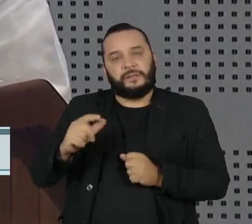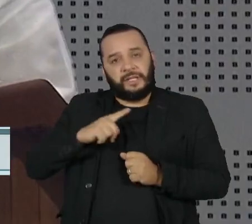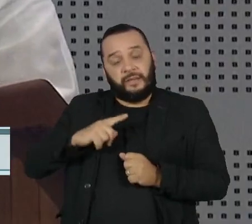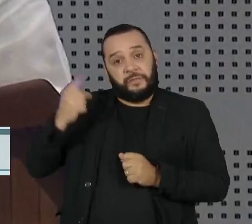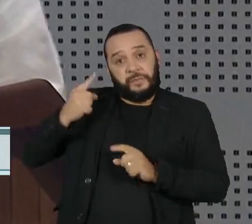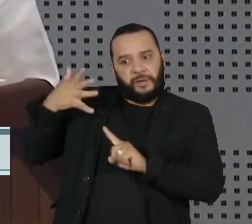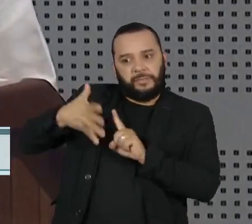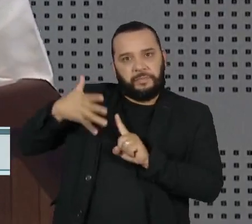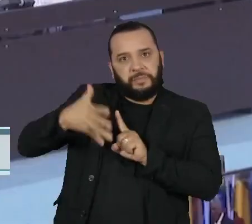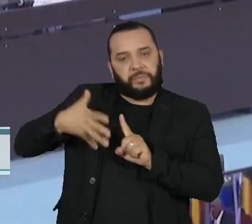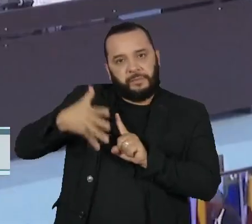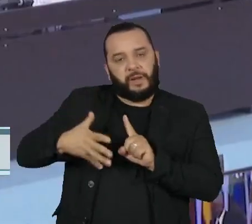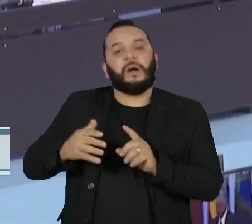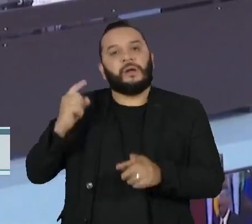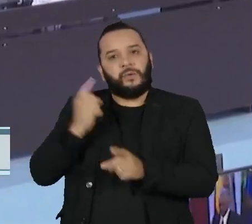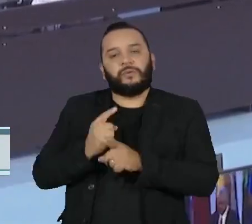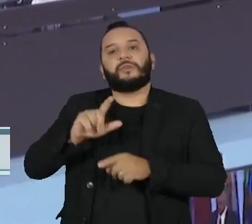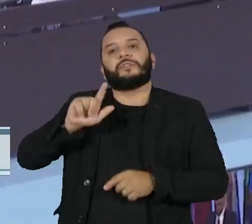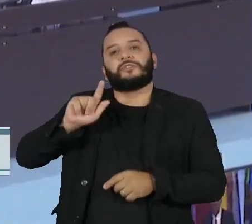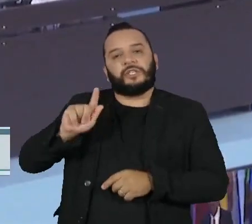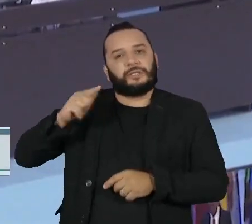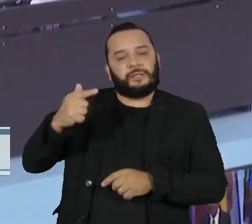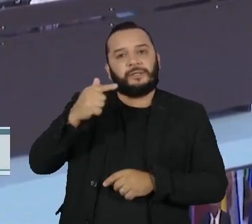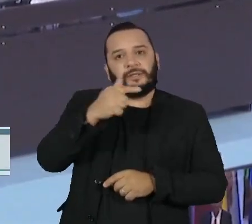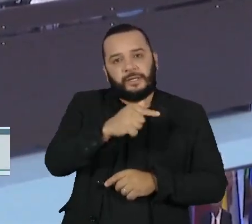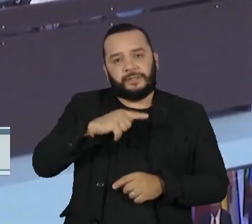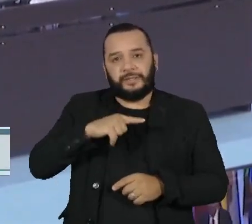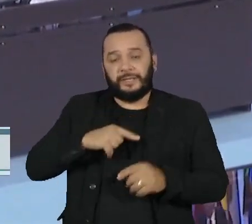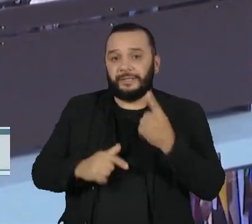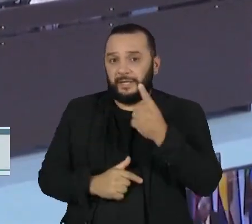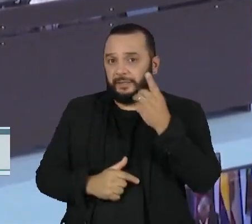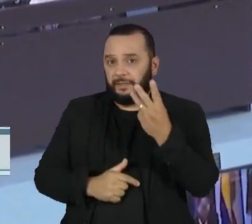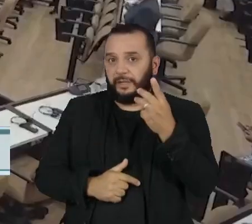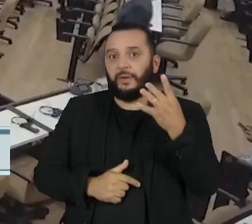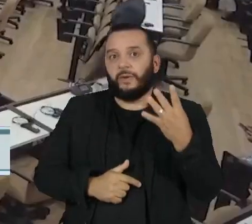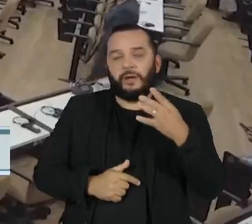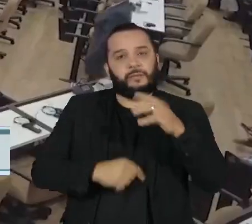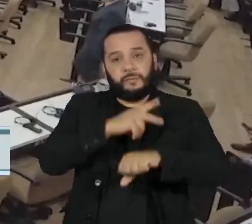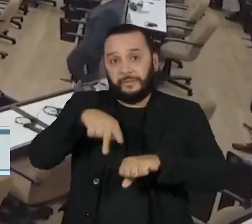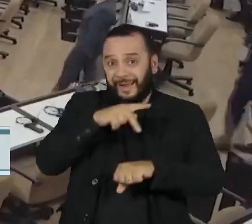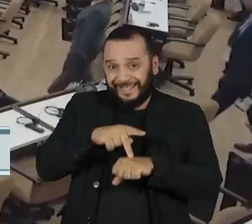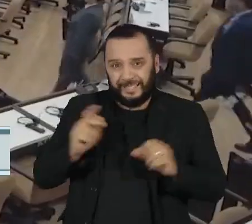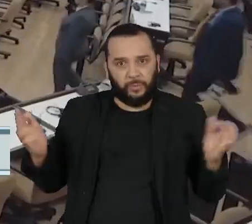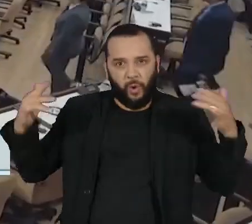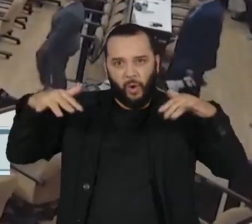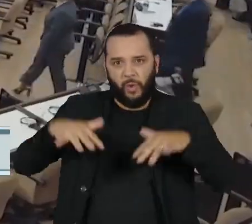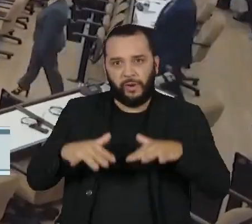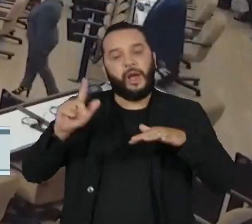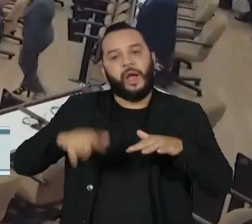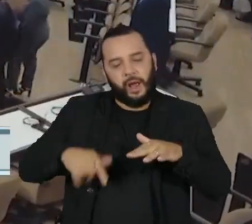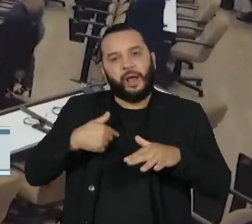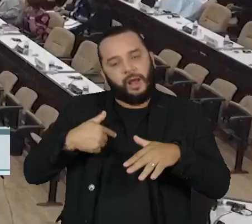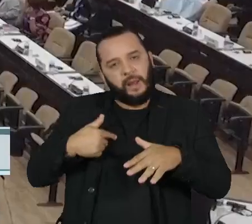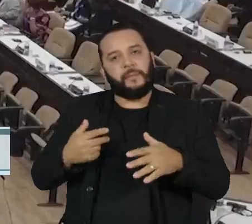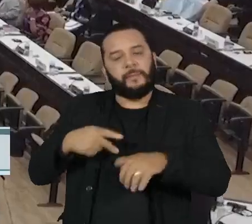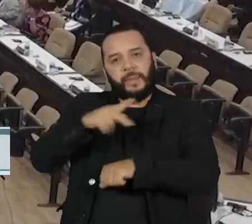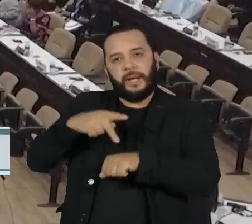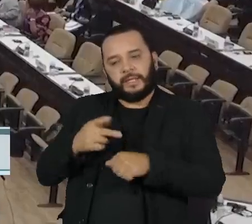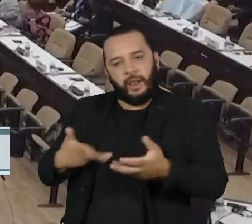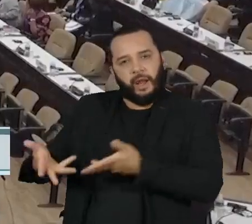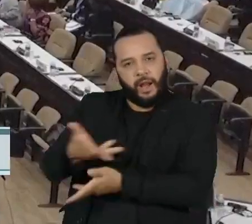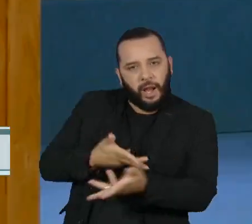do G77, bloco que reúne 134 países e é considerado um instrumento de diplomacia das nações